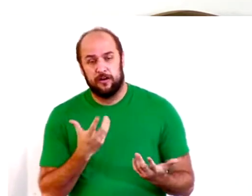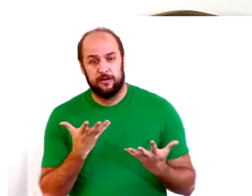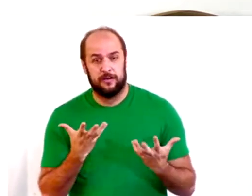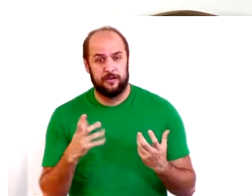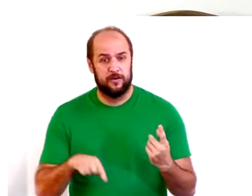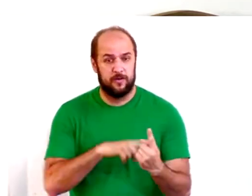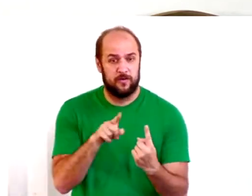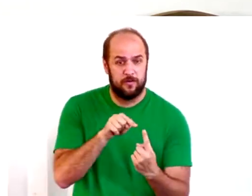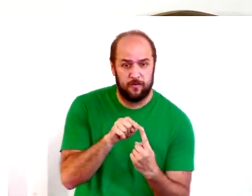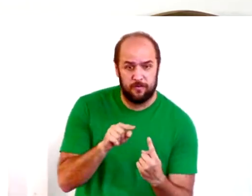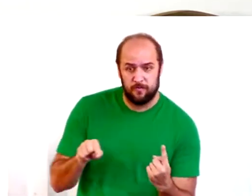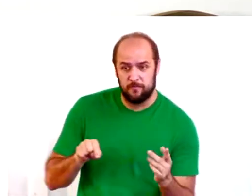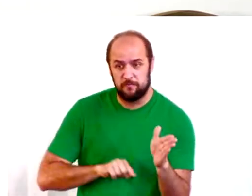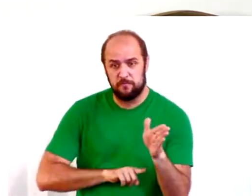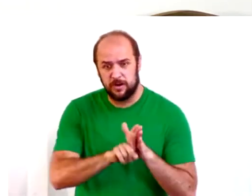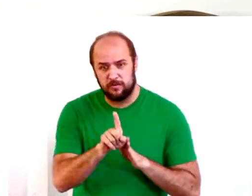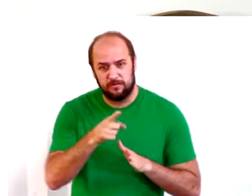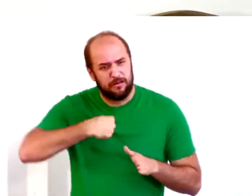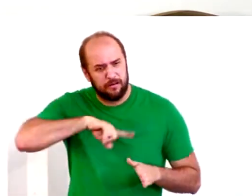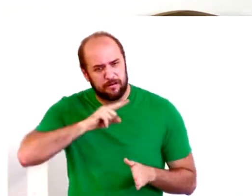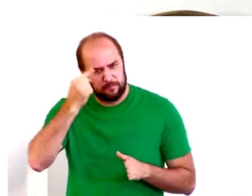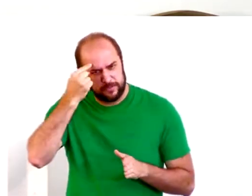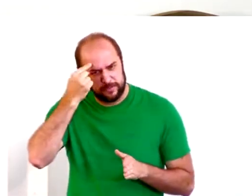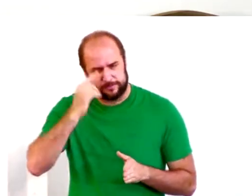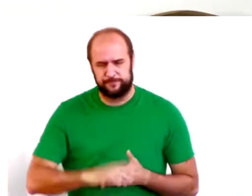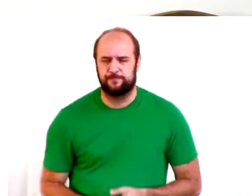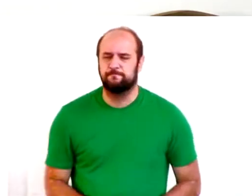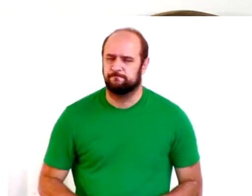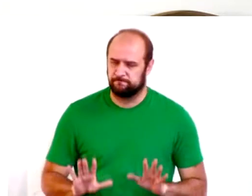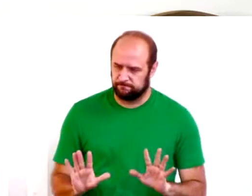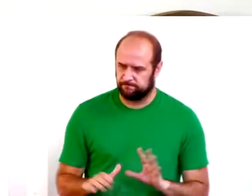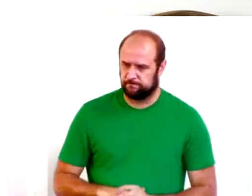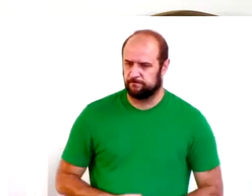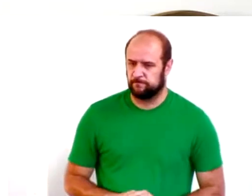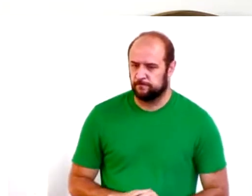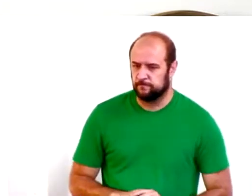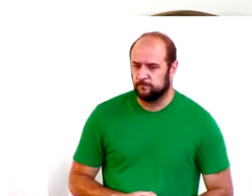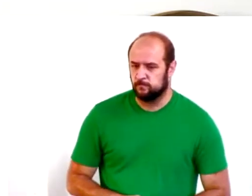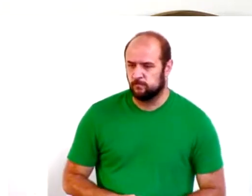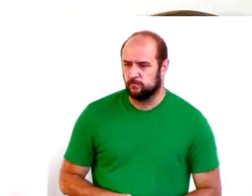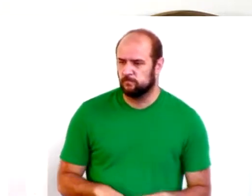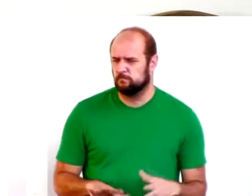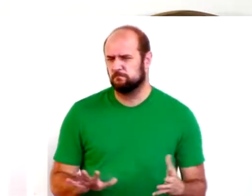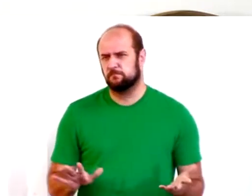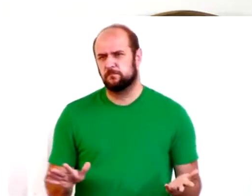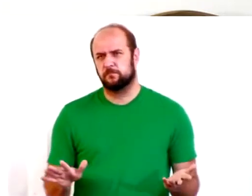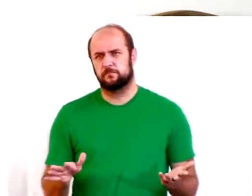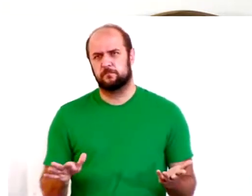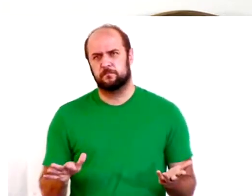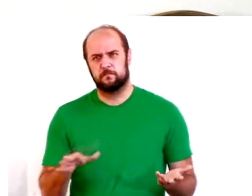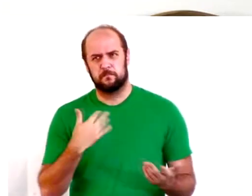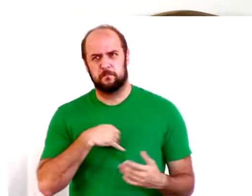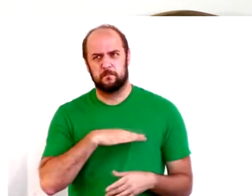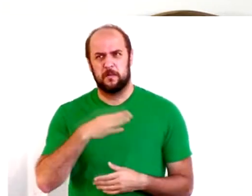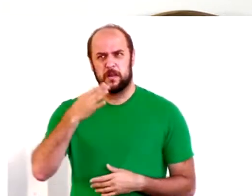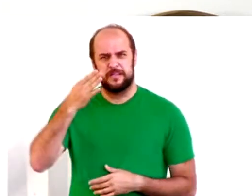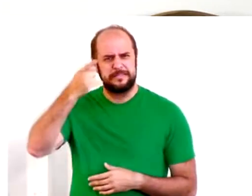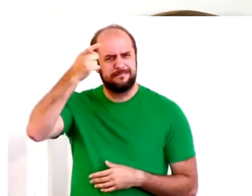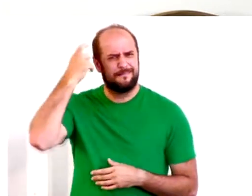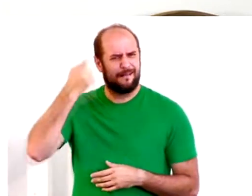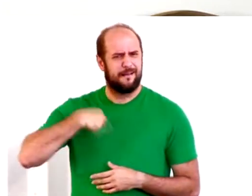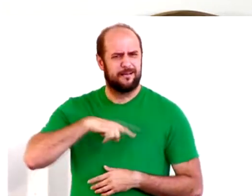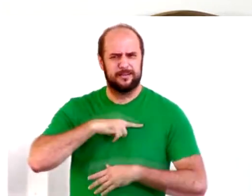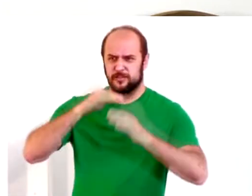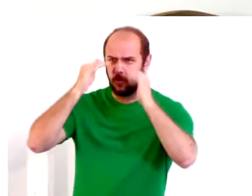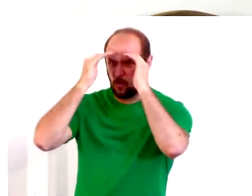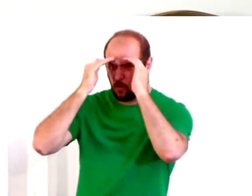o objetivo de nos levar a pensar. Meus irmãos, será que a gente está cumprindo os acordos